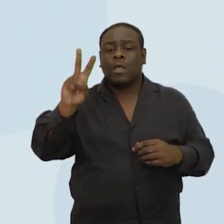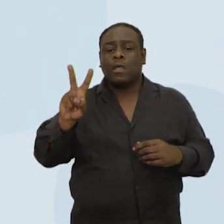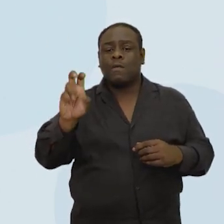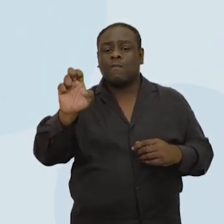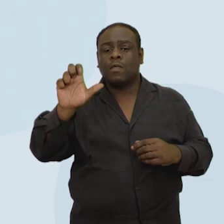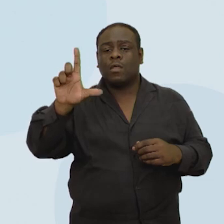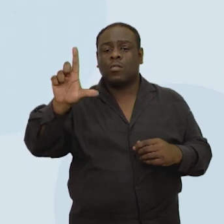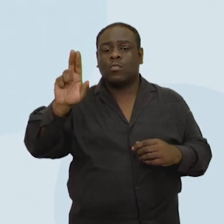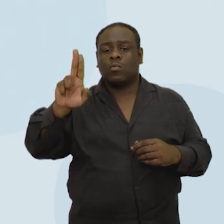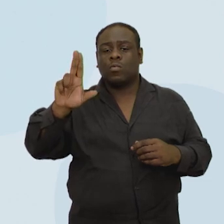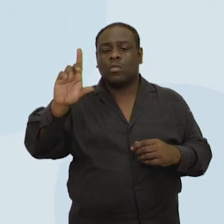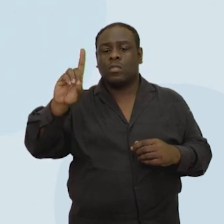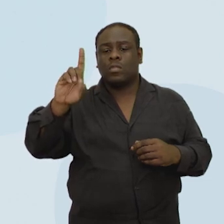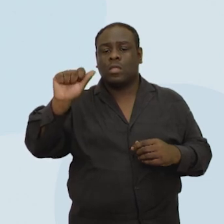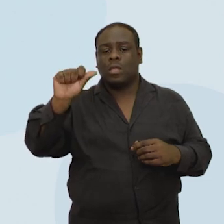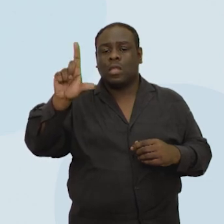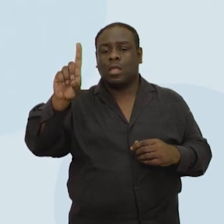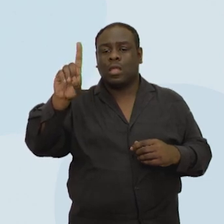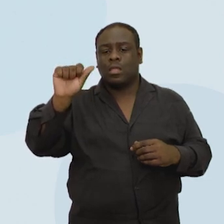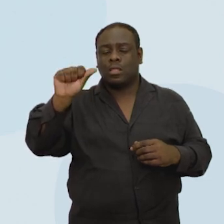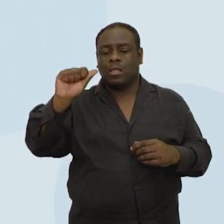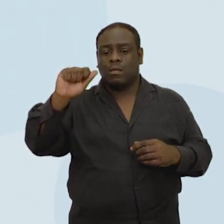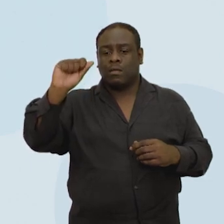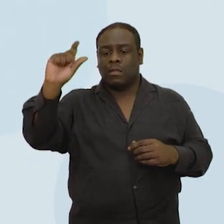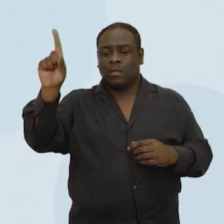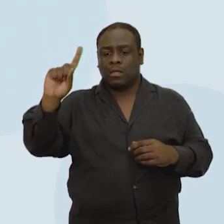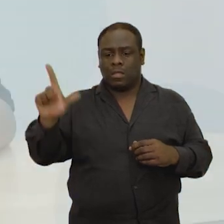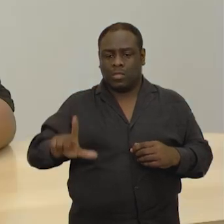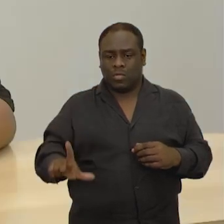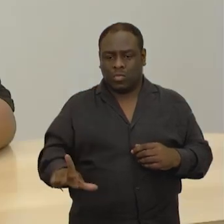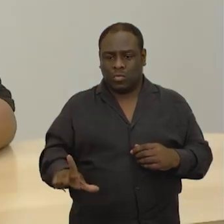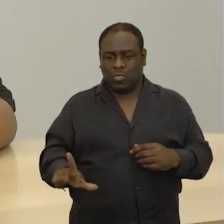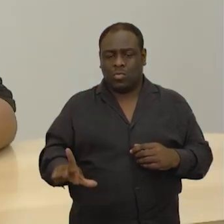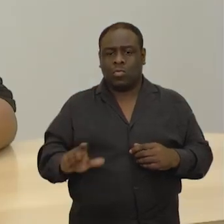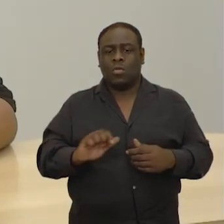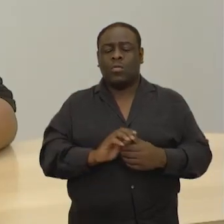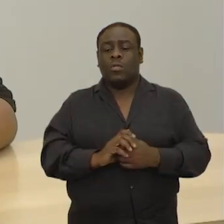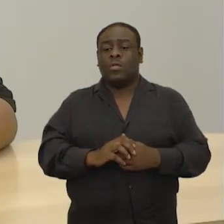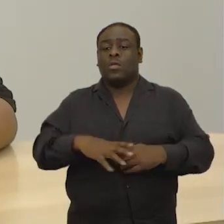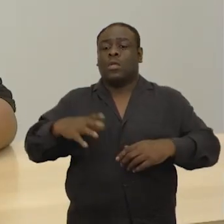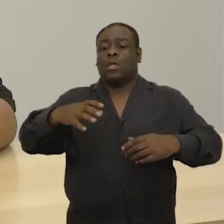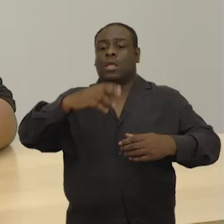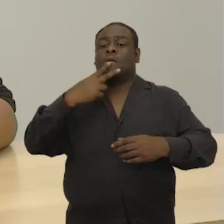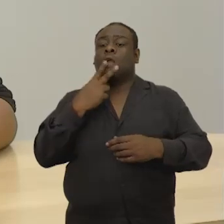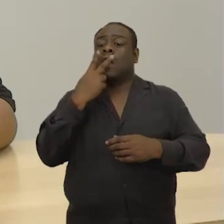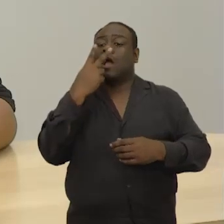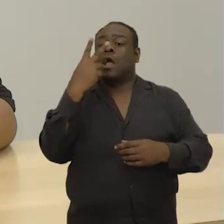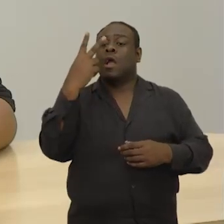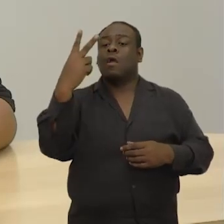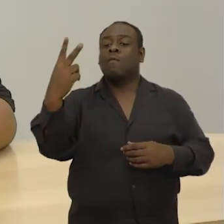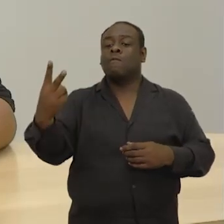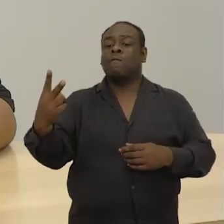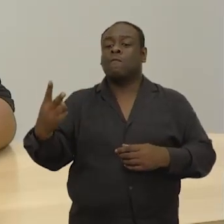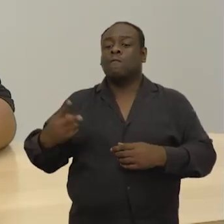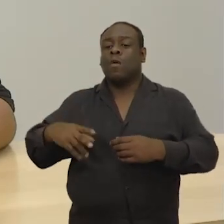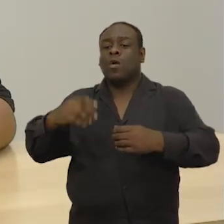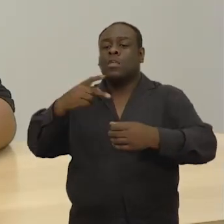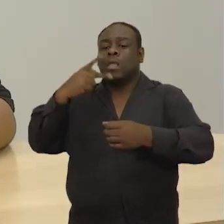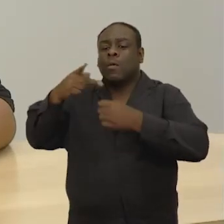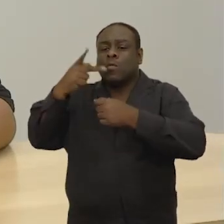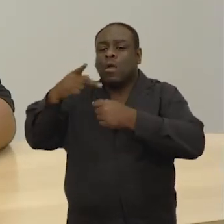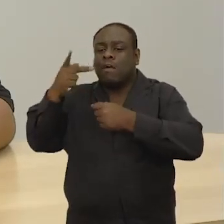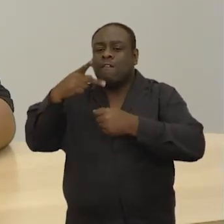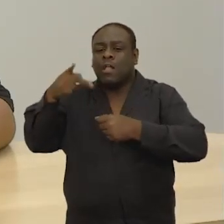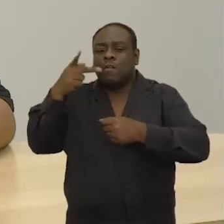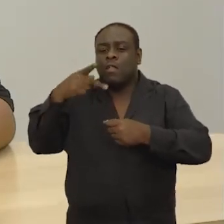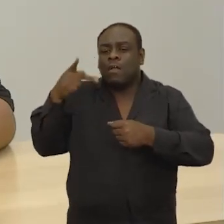aveludada. Nem que eu tente, não consigo. Sabe aquela voz de locutor de açougue? Venha, Dona Maria, hoje